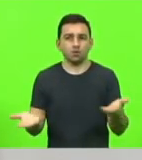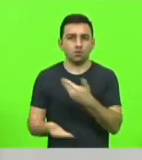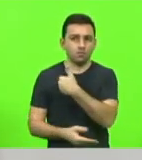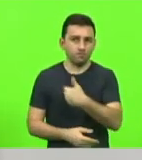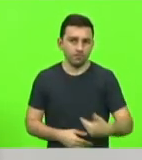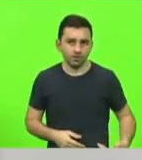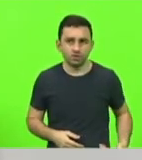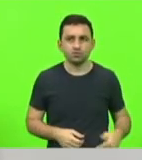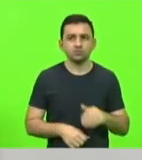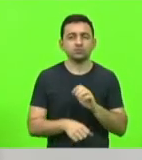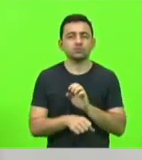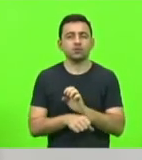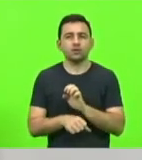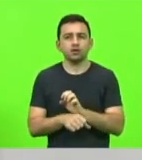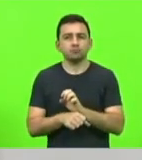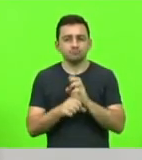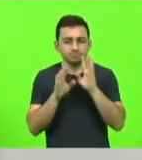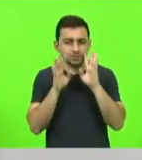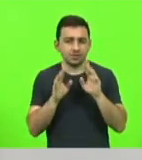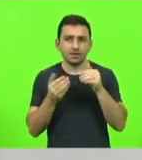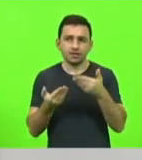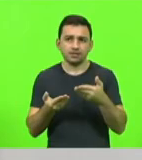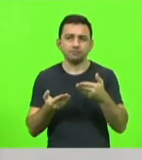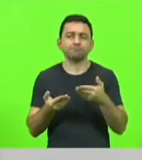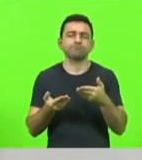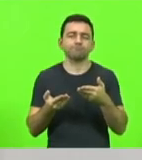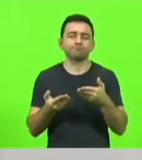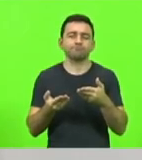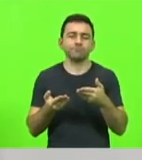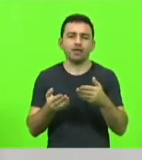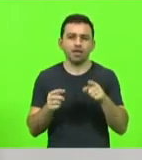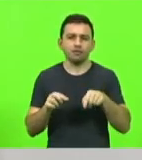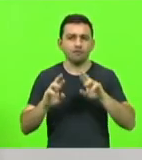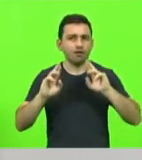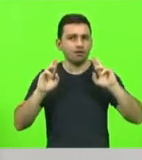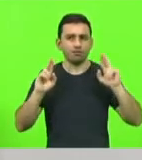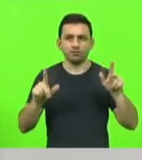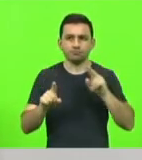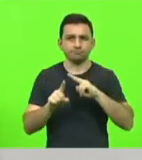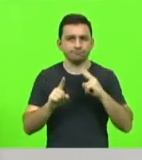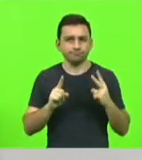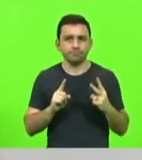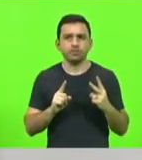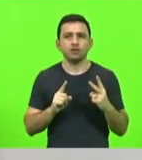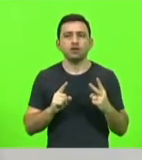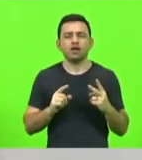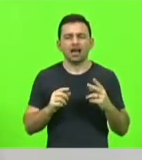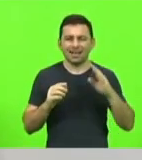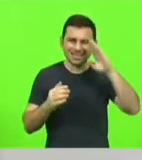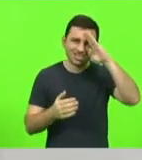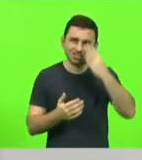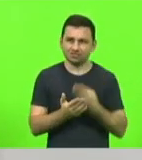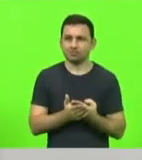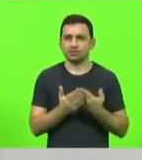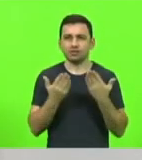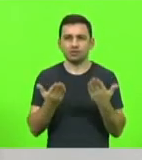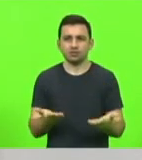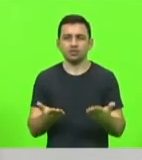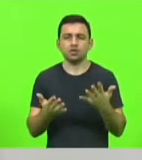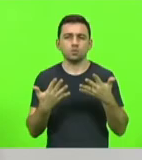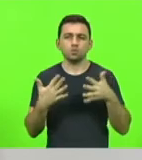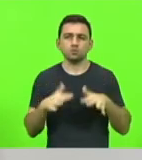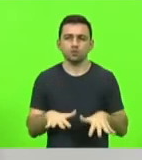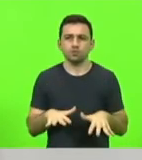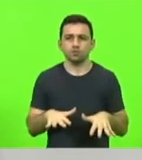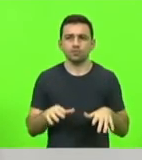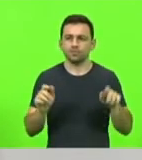dando para esse setor. Um olhar diferenciado de quem acredita na inclusão e faz